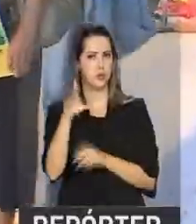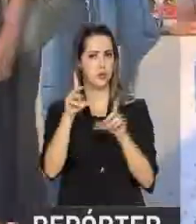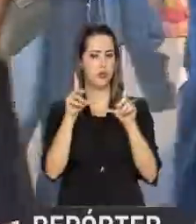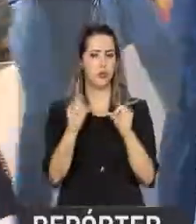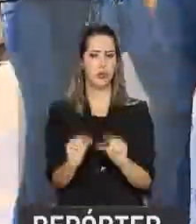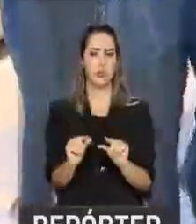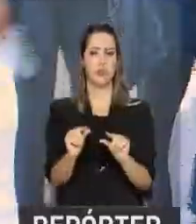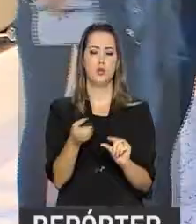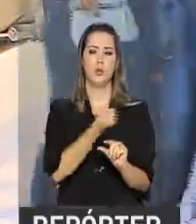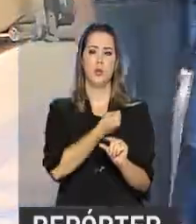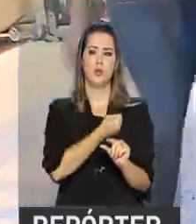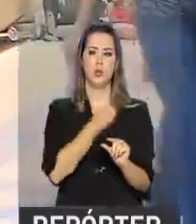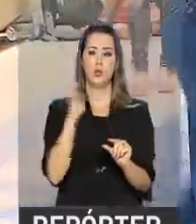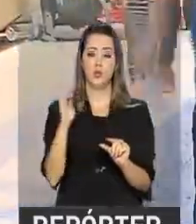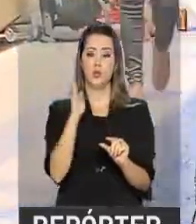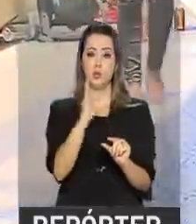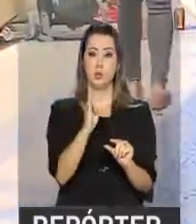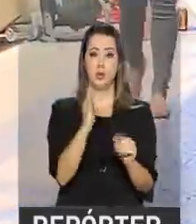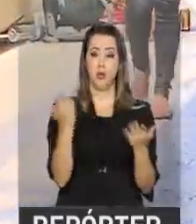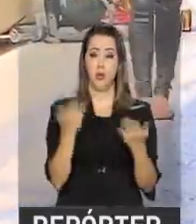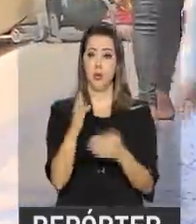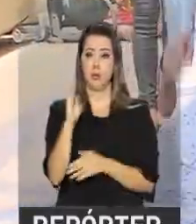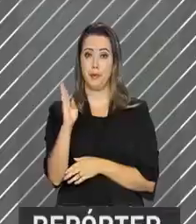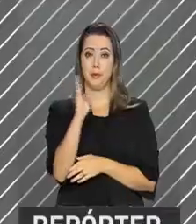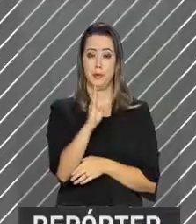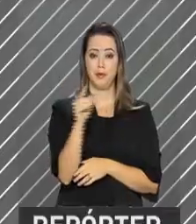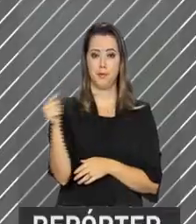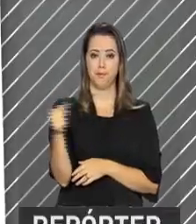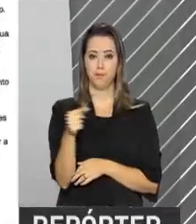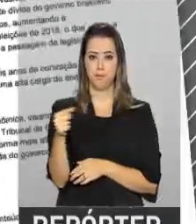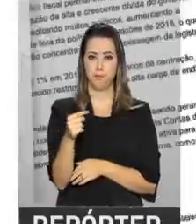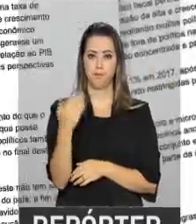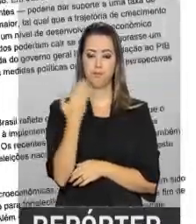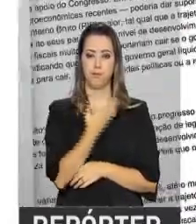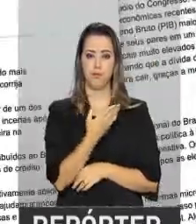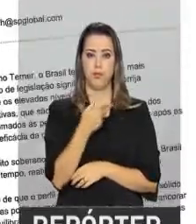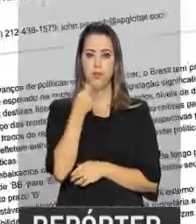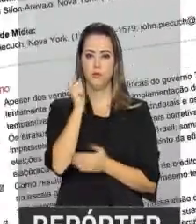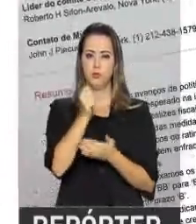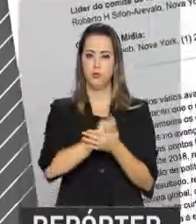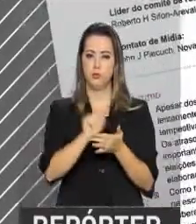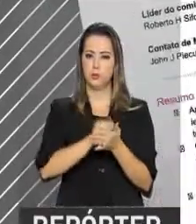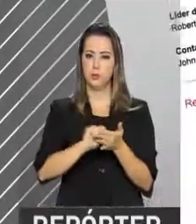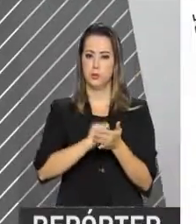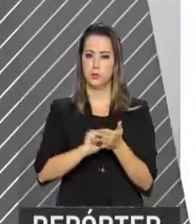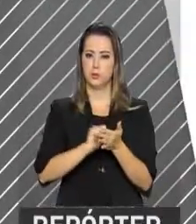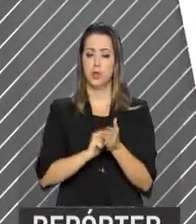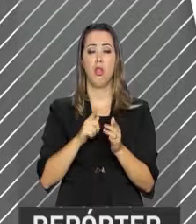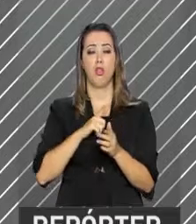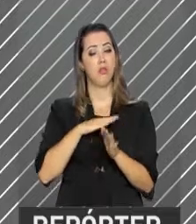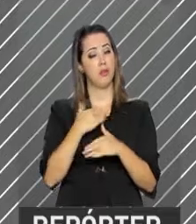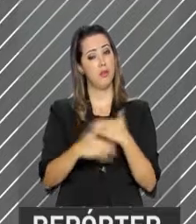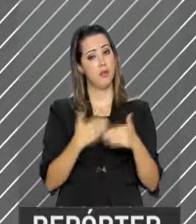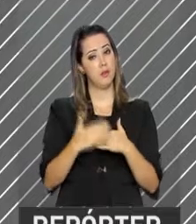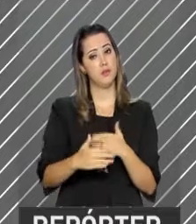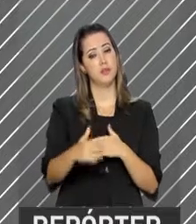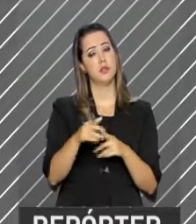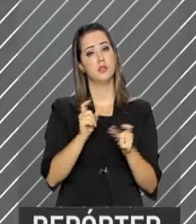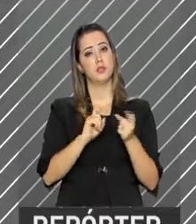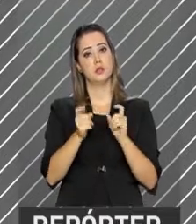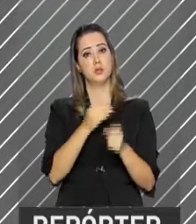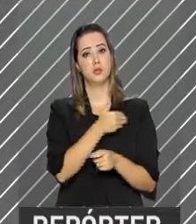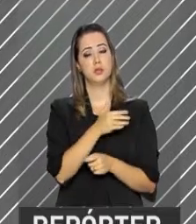do brasil de bbb para bb negativo segundo o relatório da agência houve vários avanços na gestão do presidente